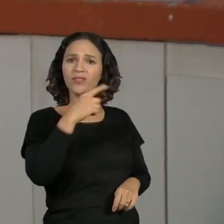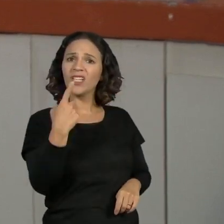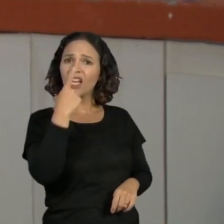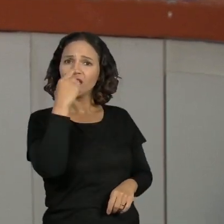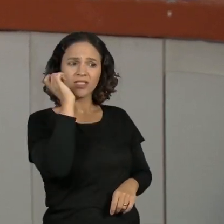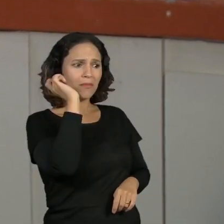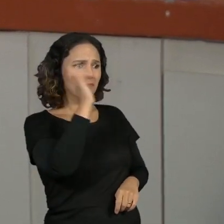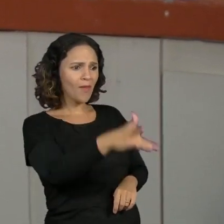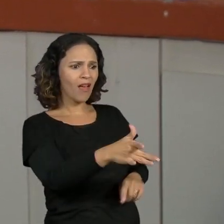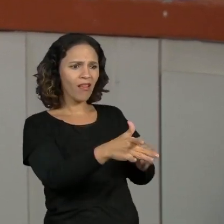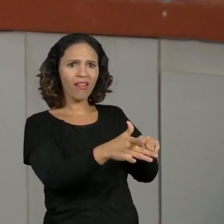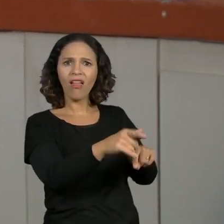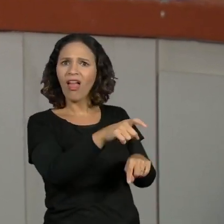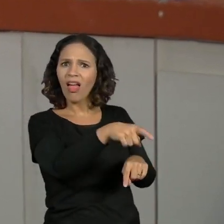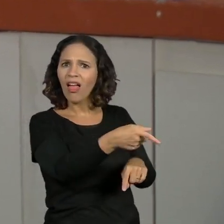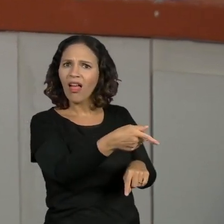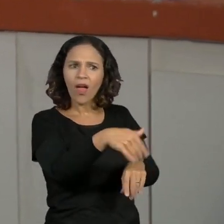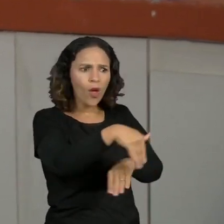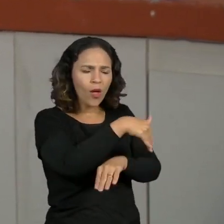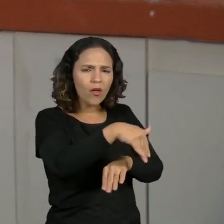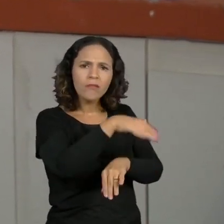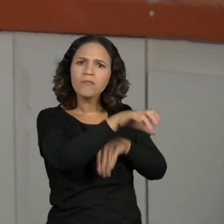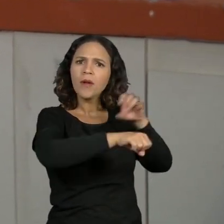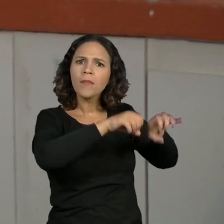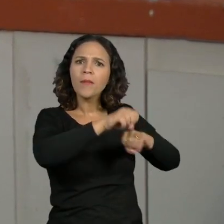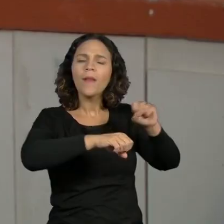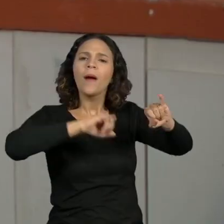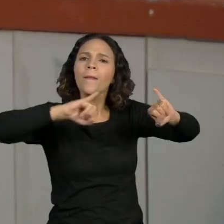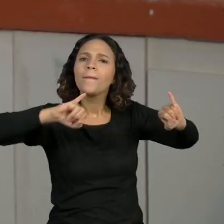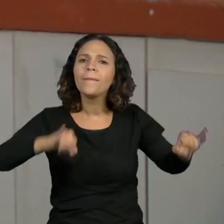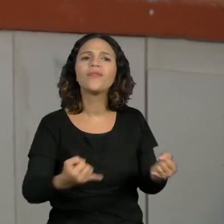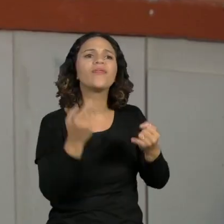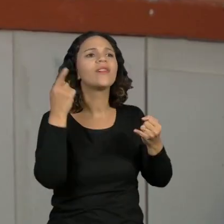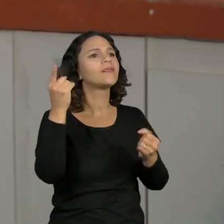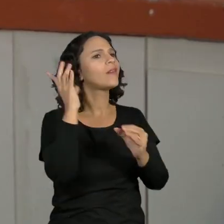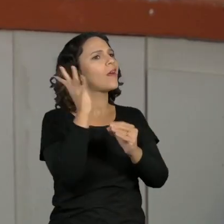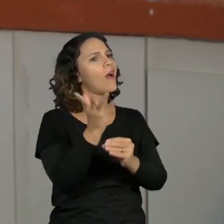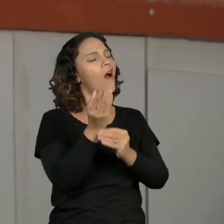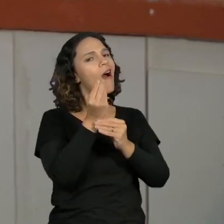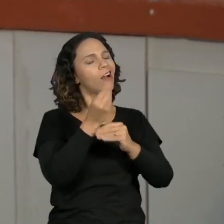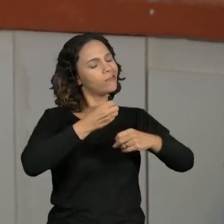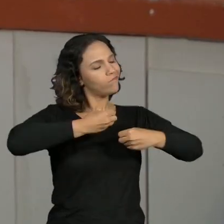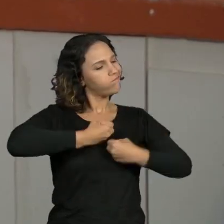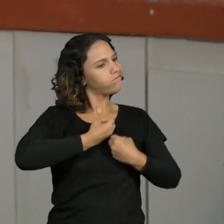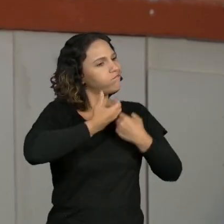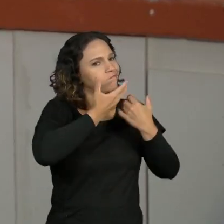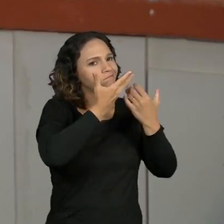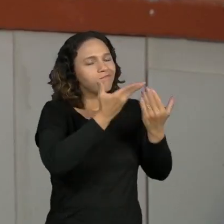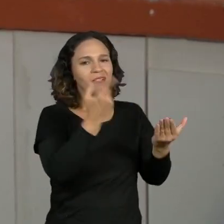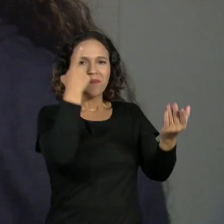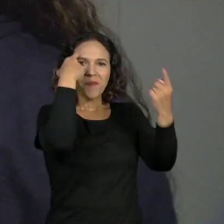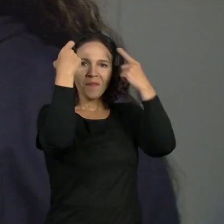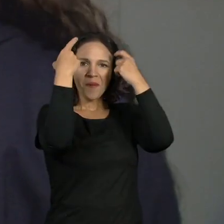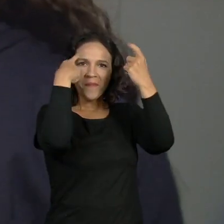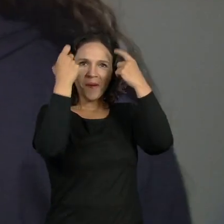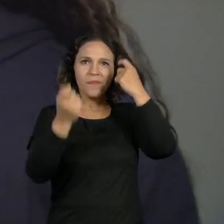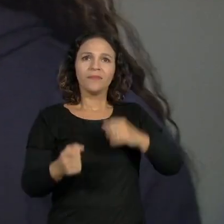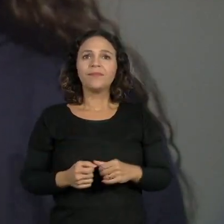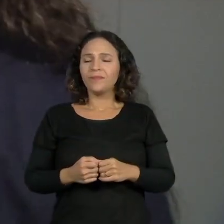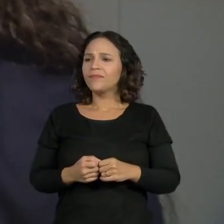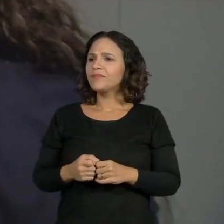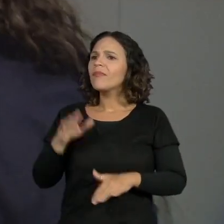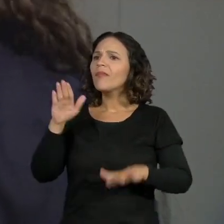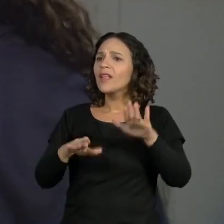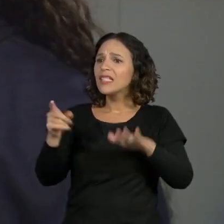gente geralmente descarta bastante na rua, a gente consegue aproveitar para fazer arte e expressar bastante nossa criatividade. Muitas vezes